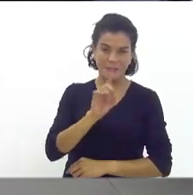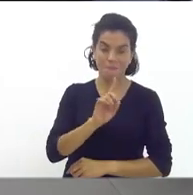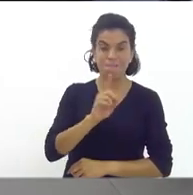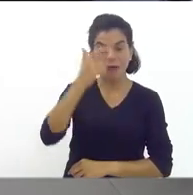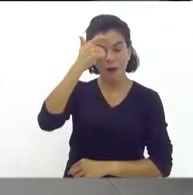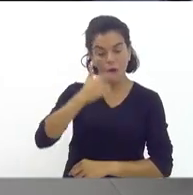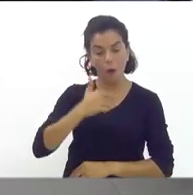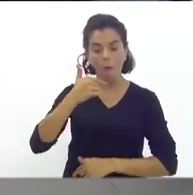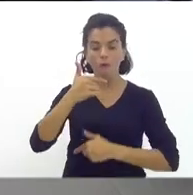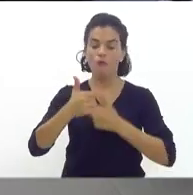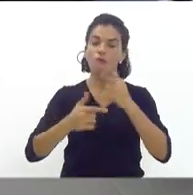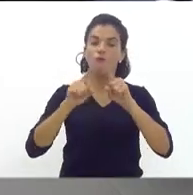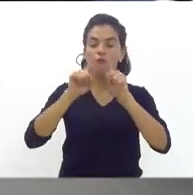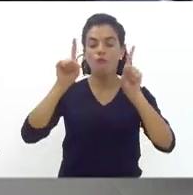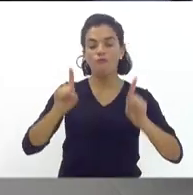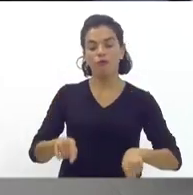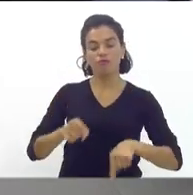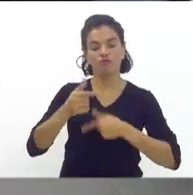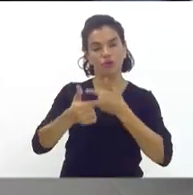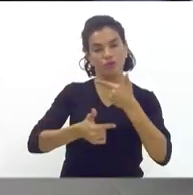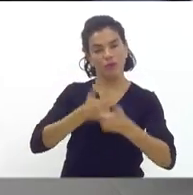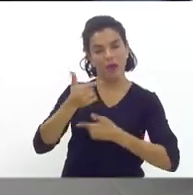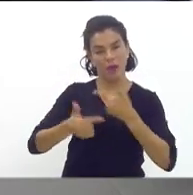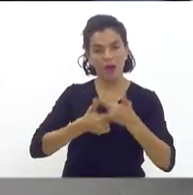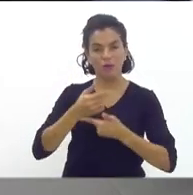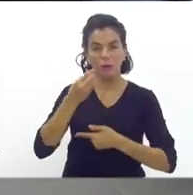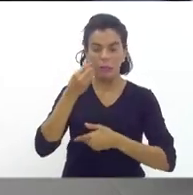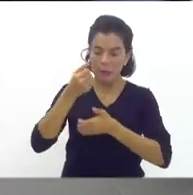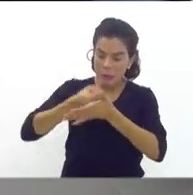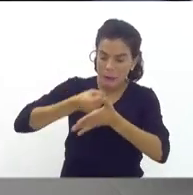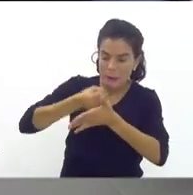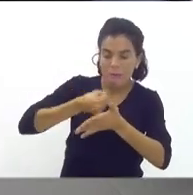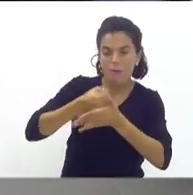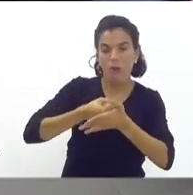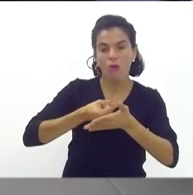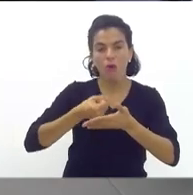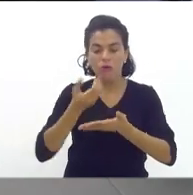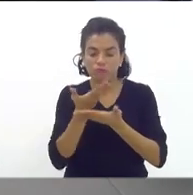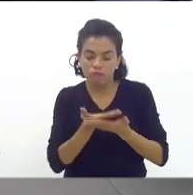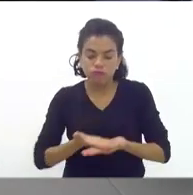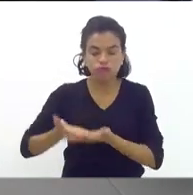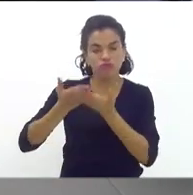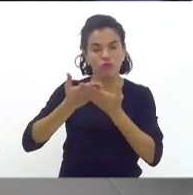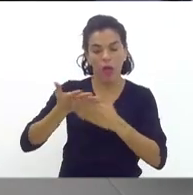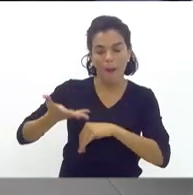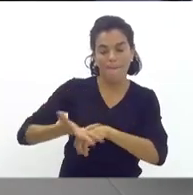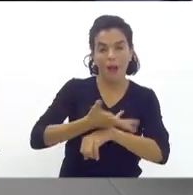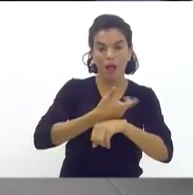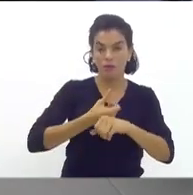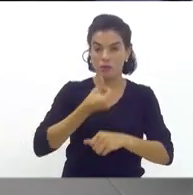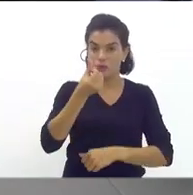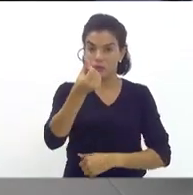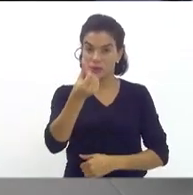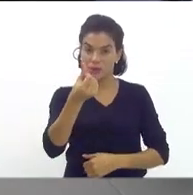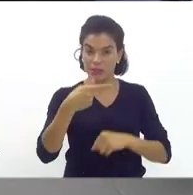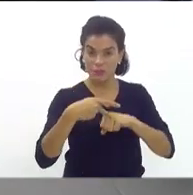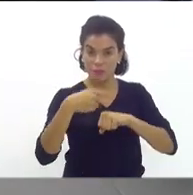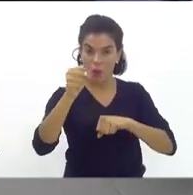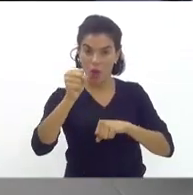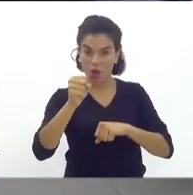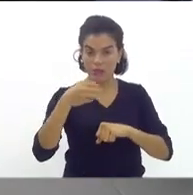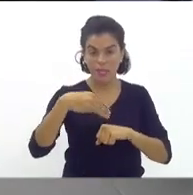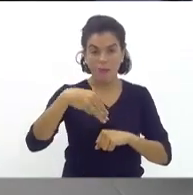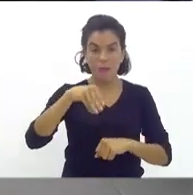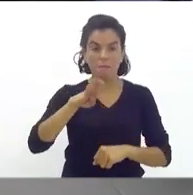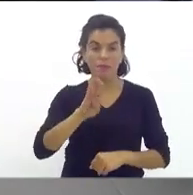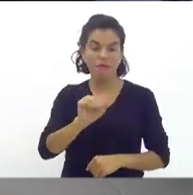como um servidor que há 22 anos sempre buscou se qualificar e estudar então são seis especializações entre mbas e